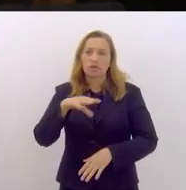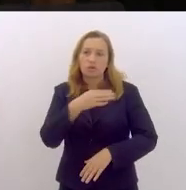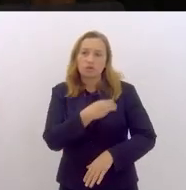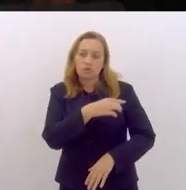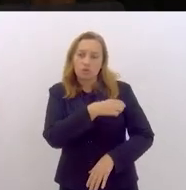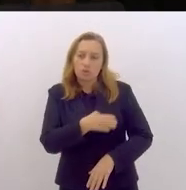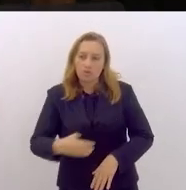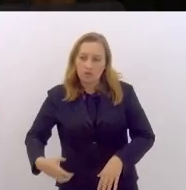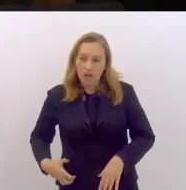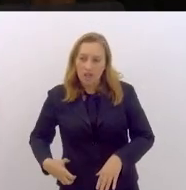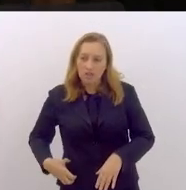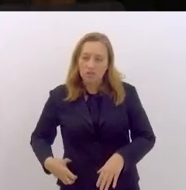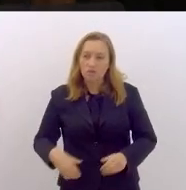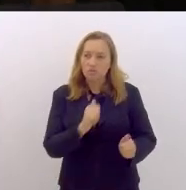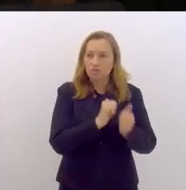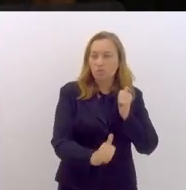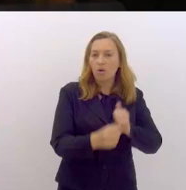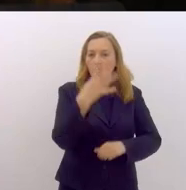suspensa por